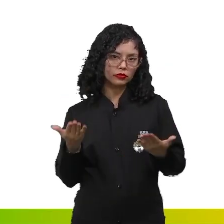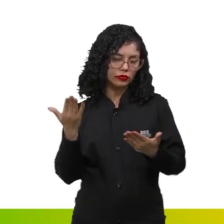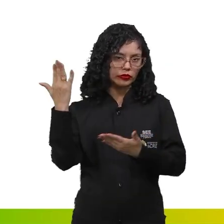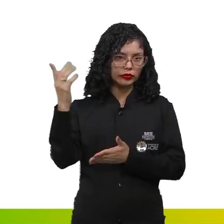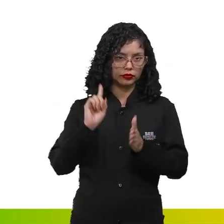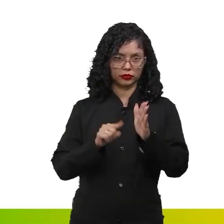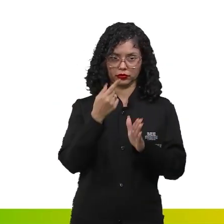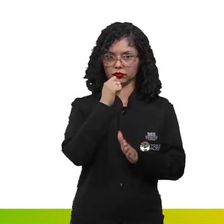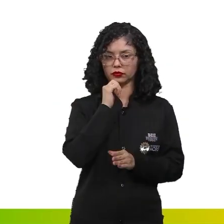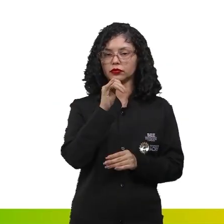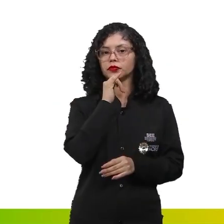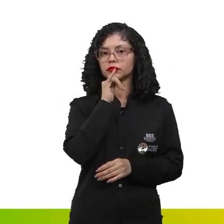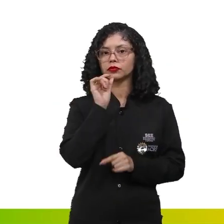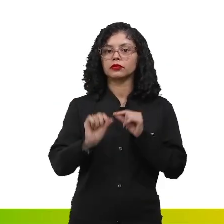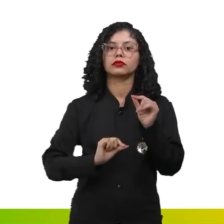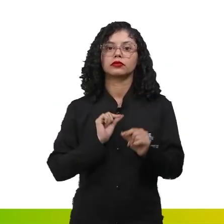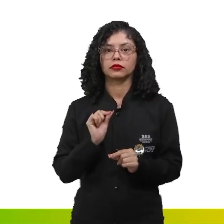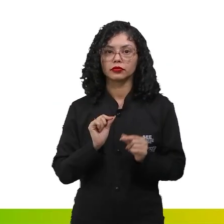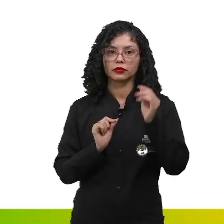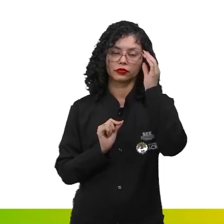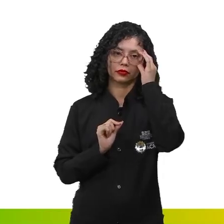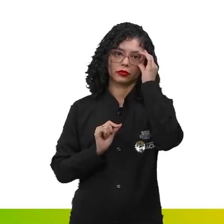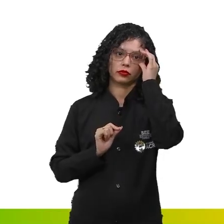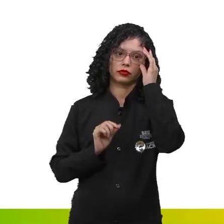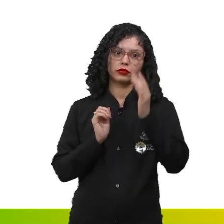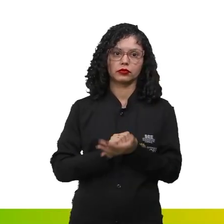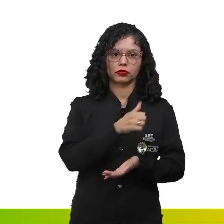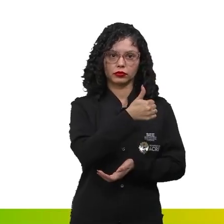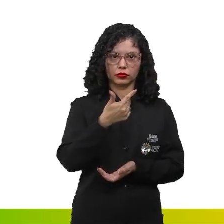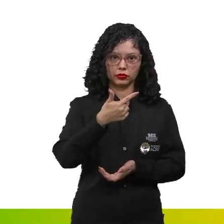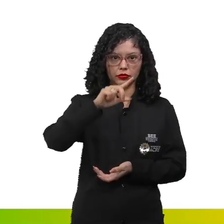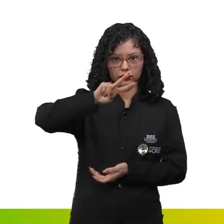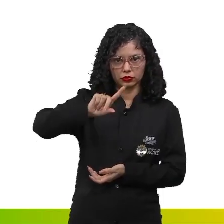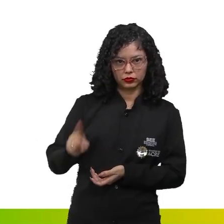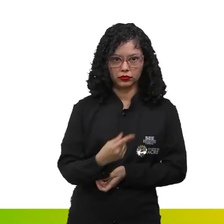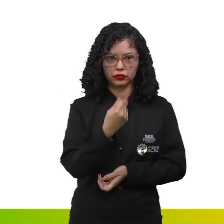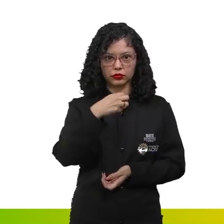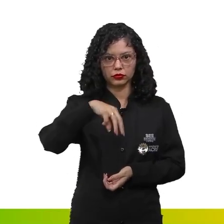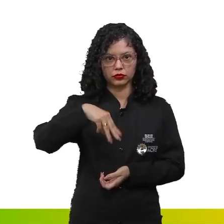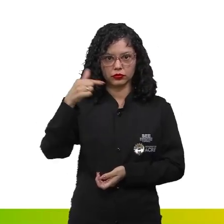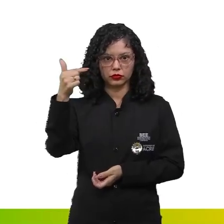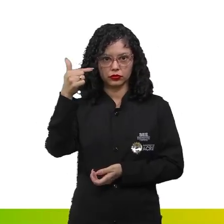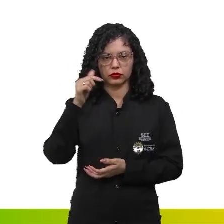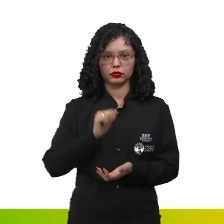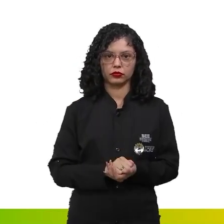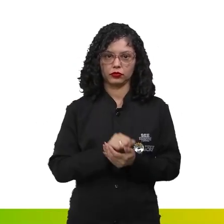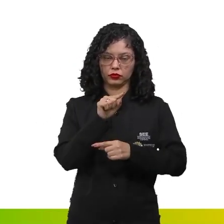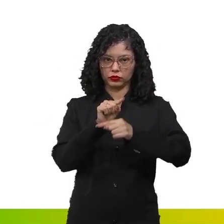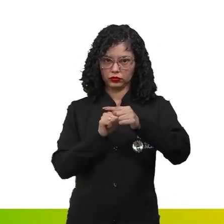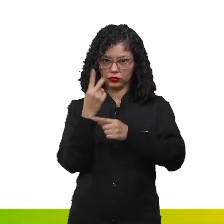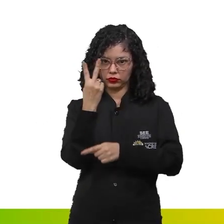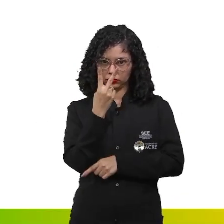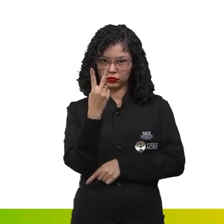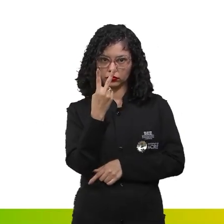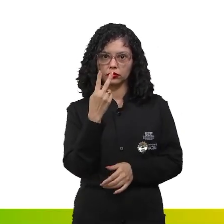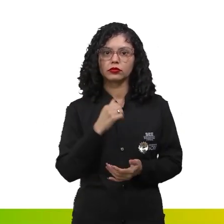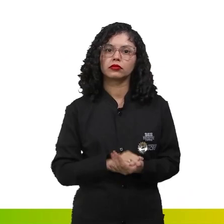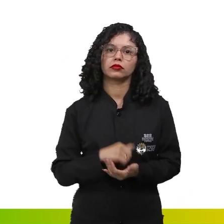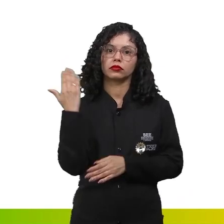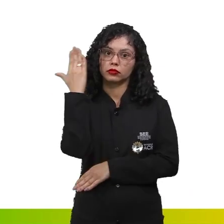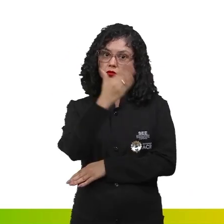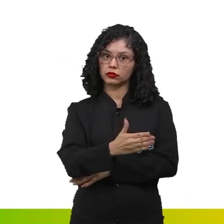o primeiro exemplo que diz assim: um terreno de 12.000 metros quadrados será dividido em duas